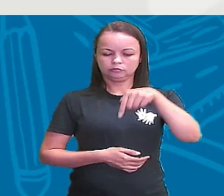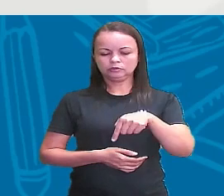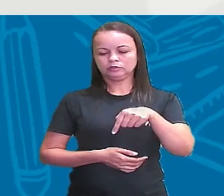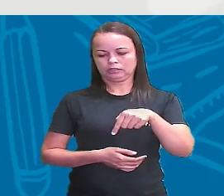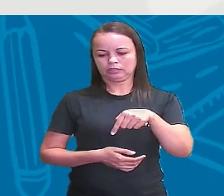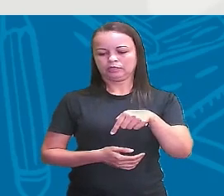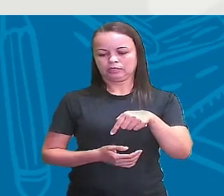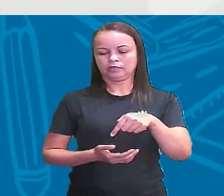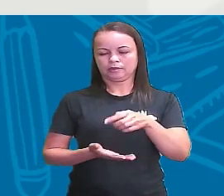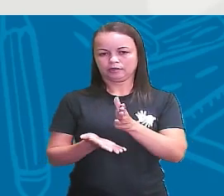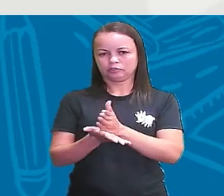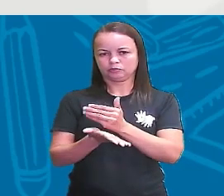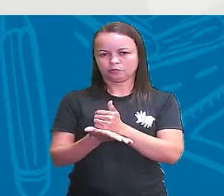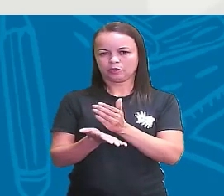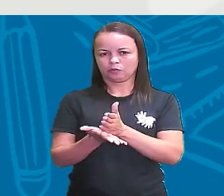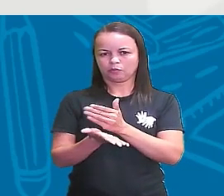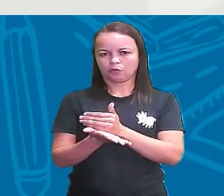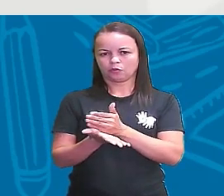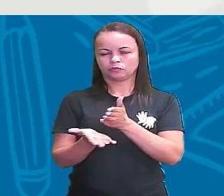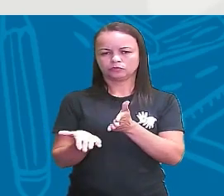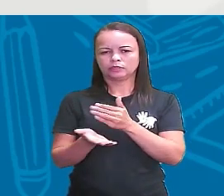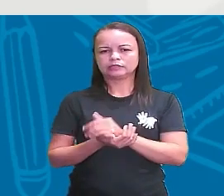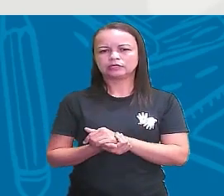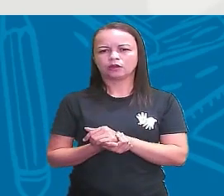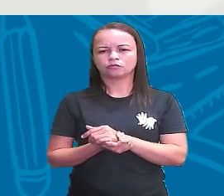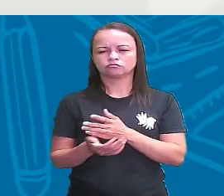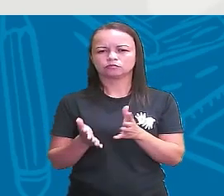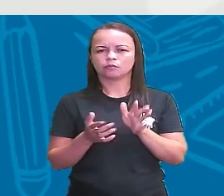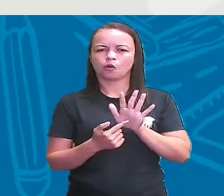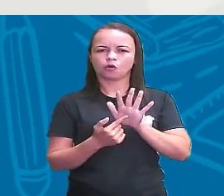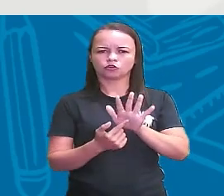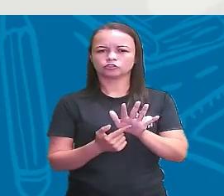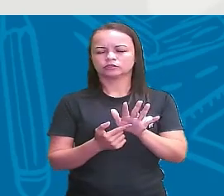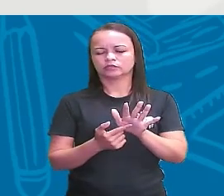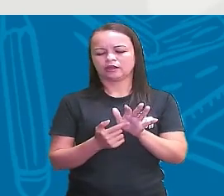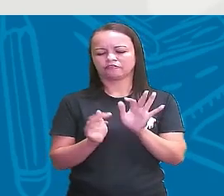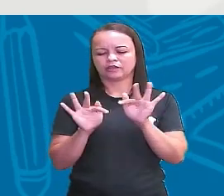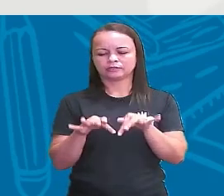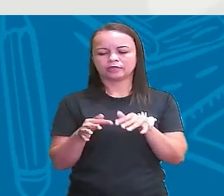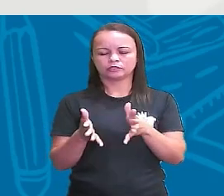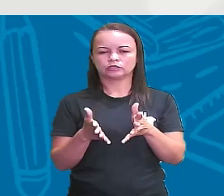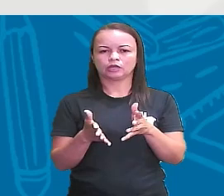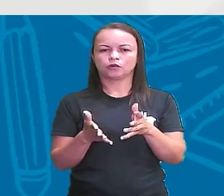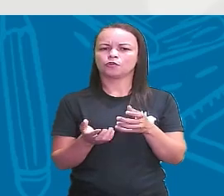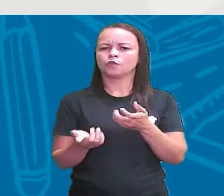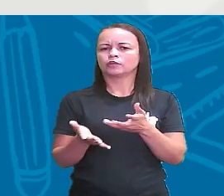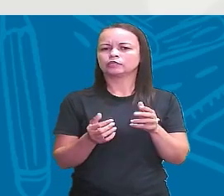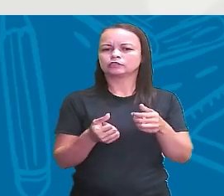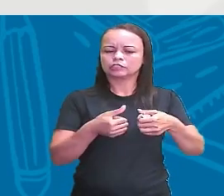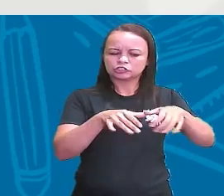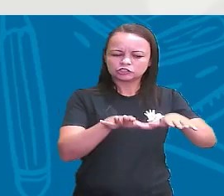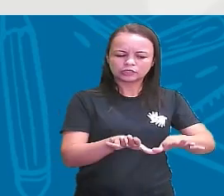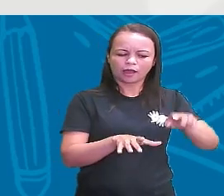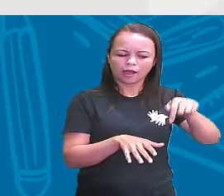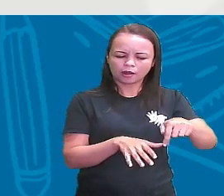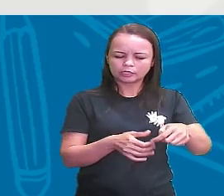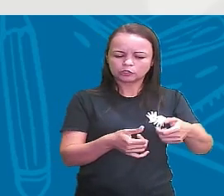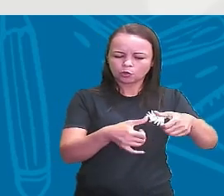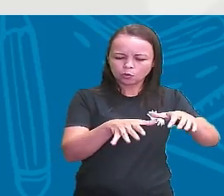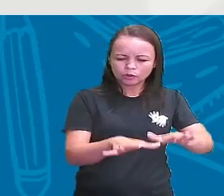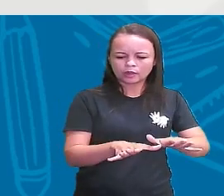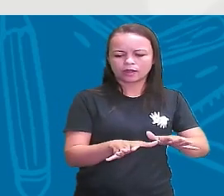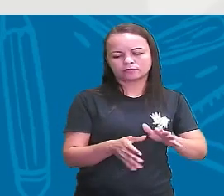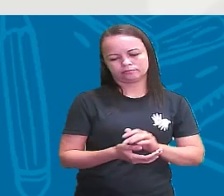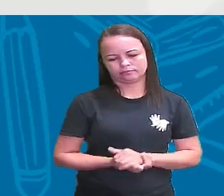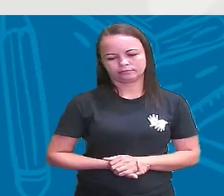Estou aqui pelo bolo. Então, indica uma finalidade, um motivo pelo qual você está naquele lugar, tá bom?